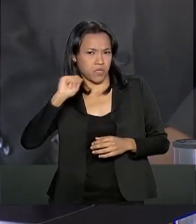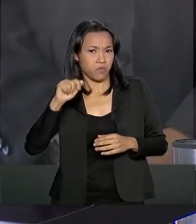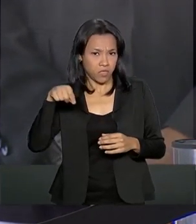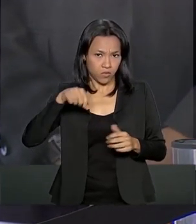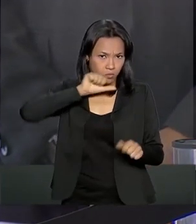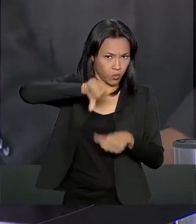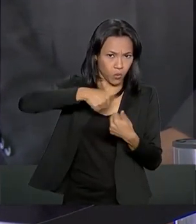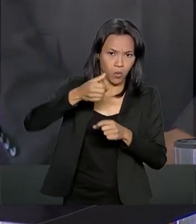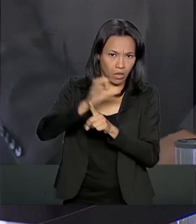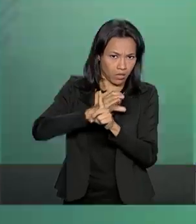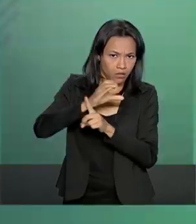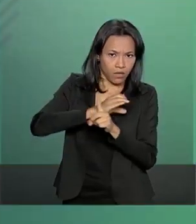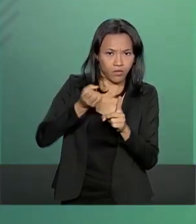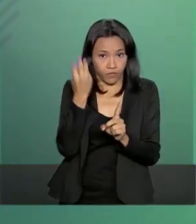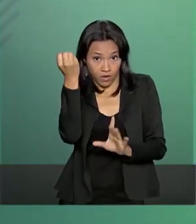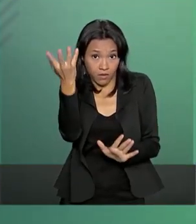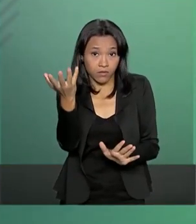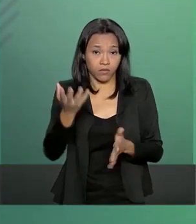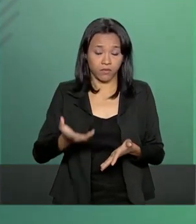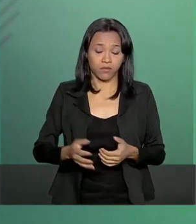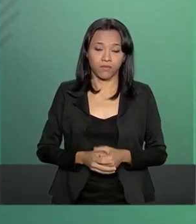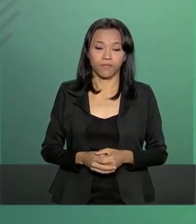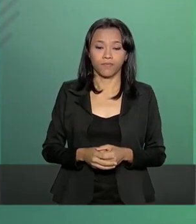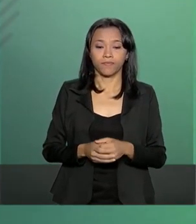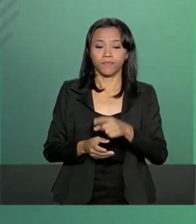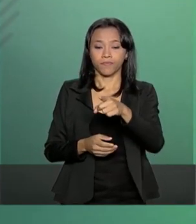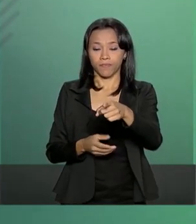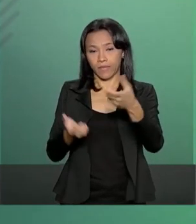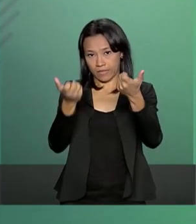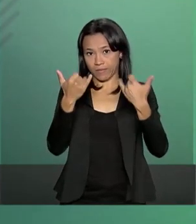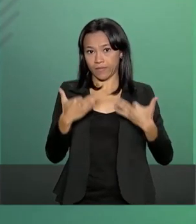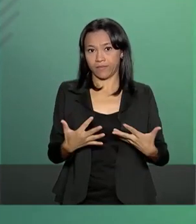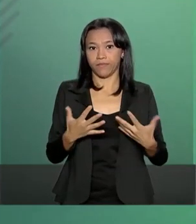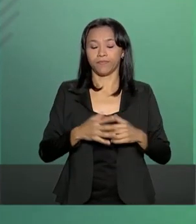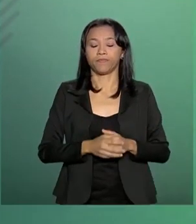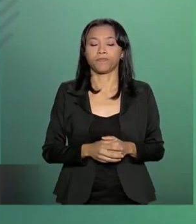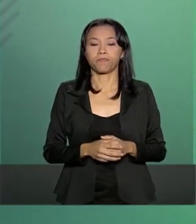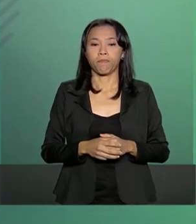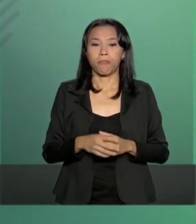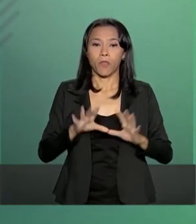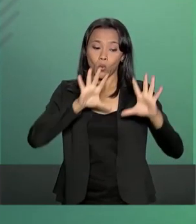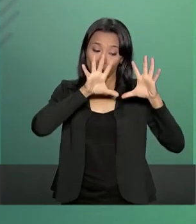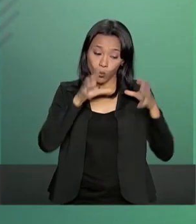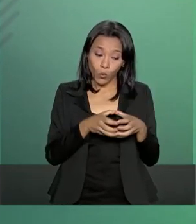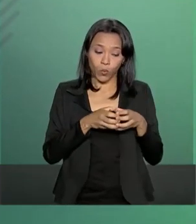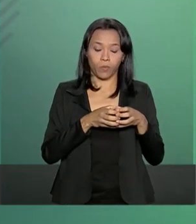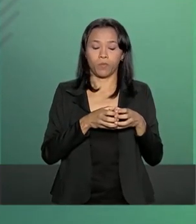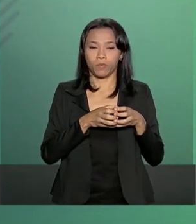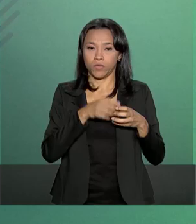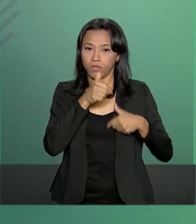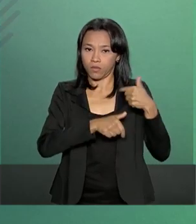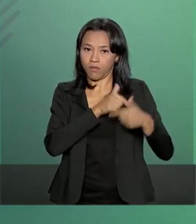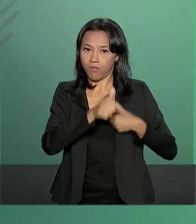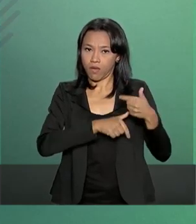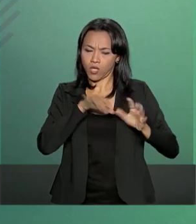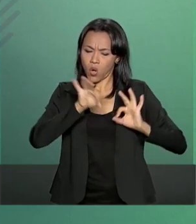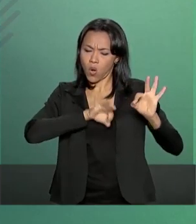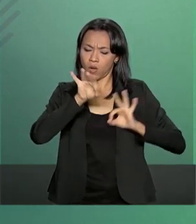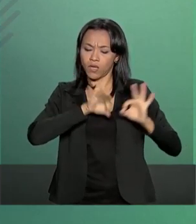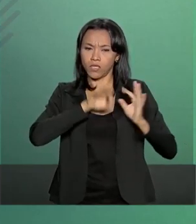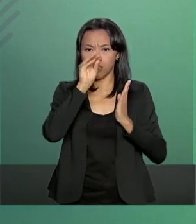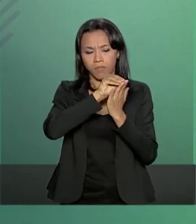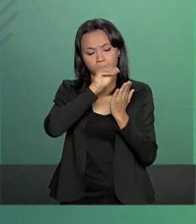previsto? O presidente, melhor falando, a equipe que planeja essas viagens